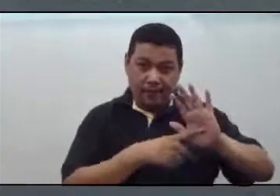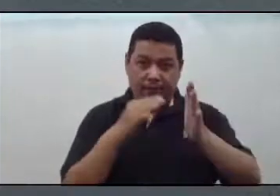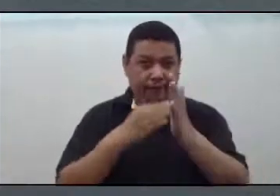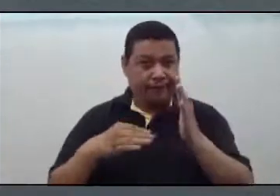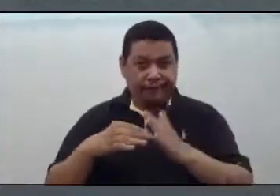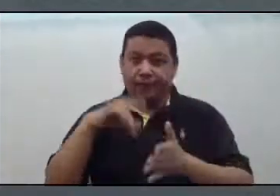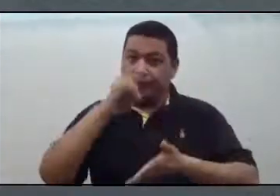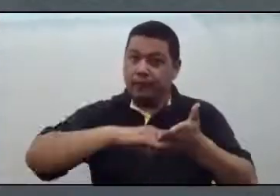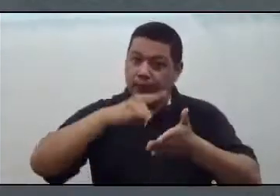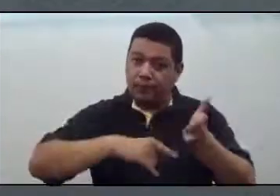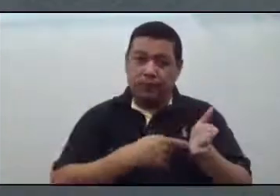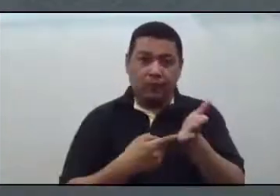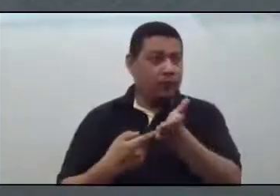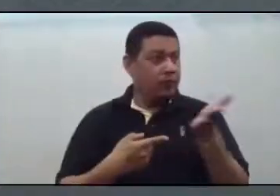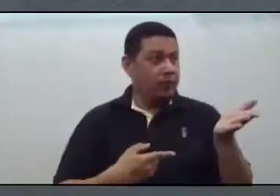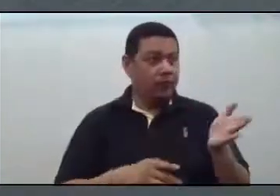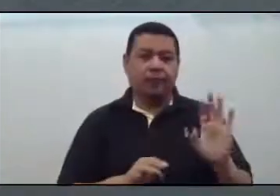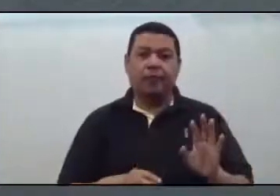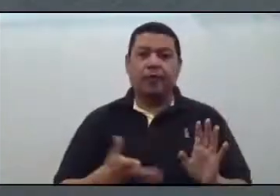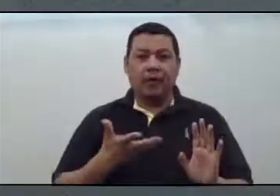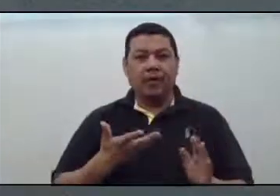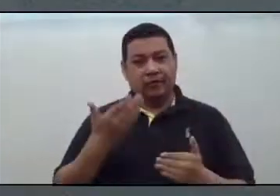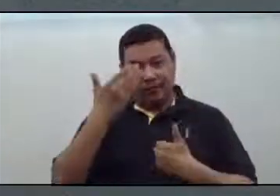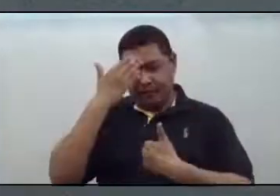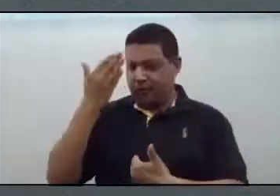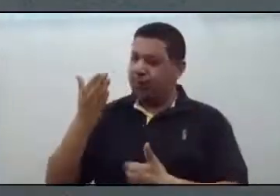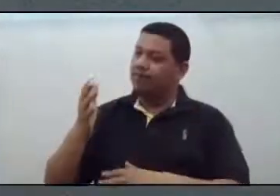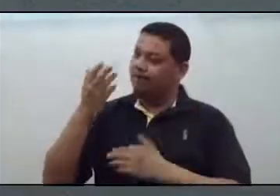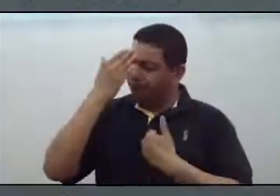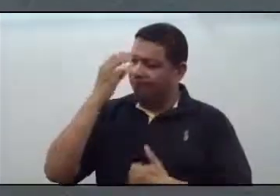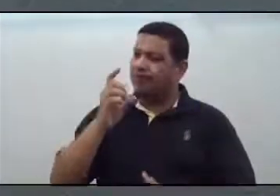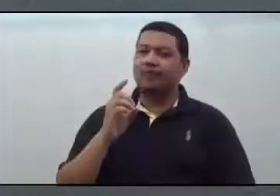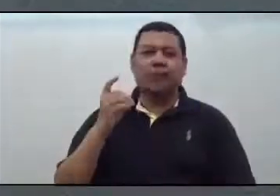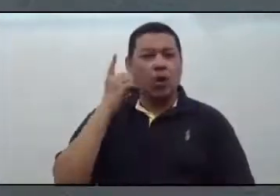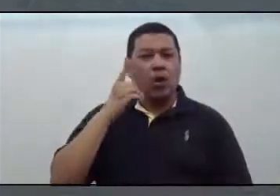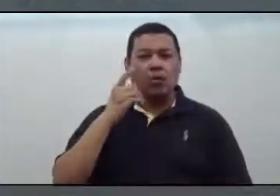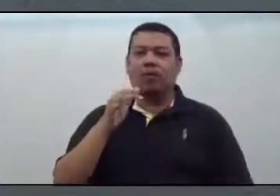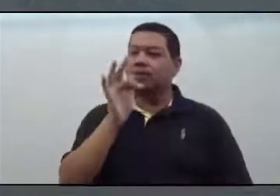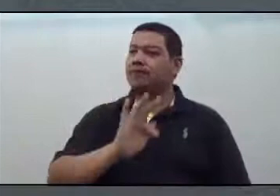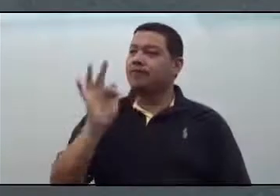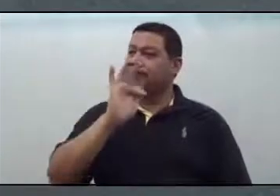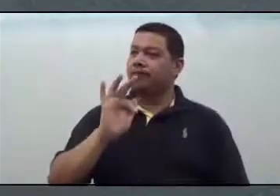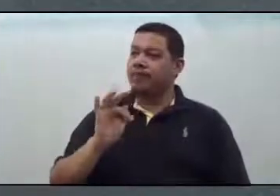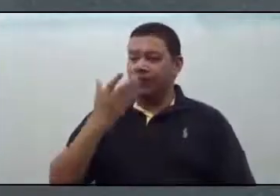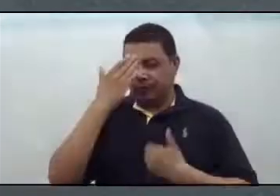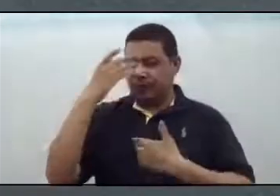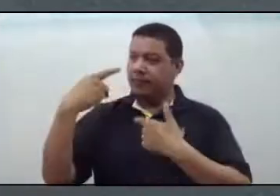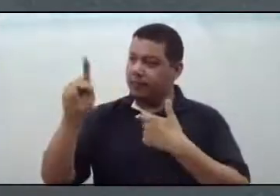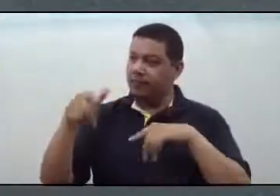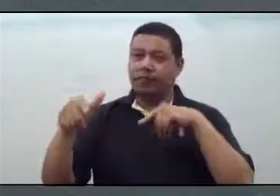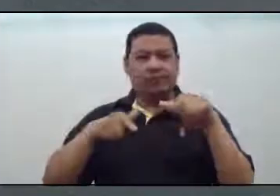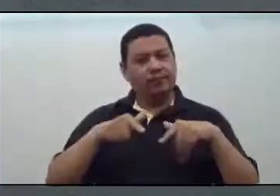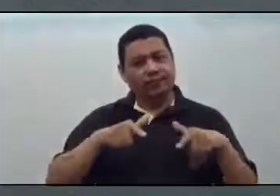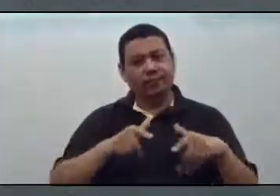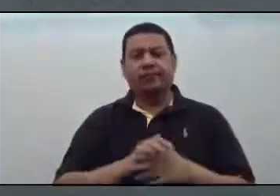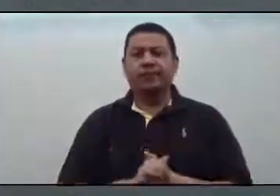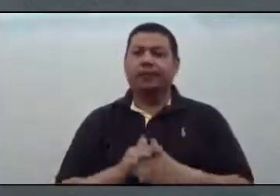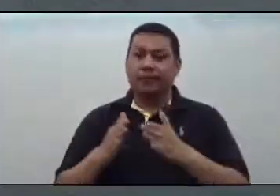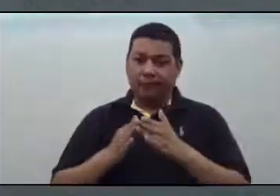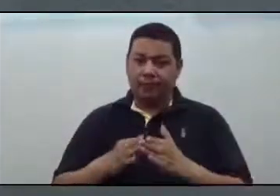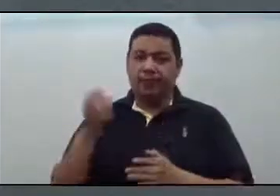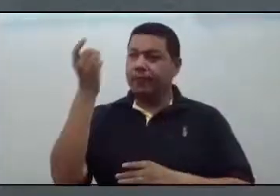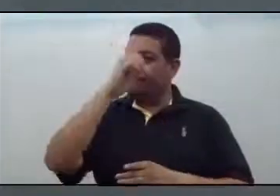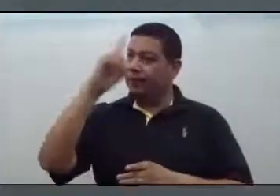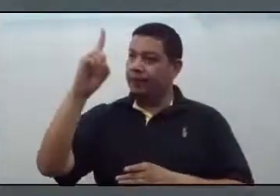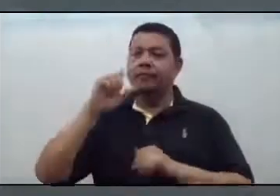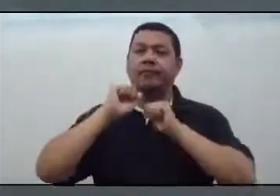eles utilizarem o dinheiro. Obrigada, deputada. Só tenho que agradecer o trabalho da senhora, pedir que Deus